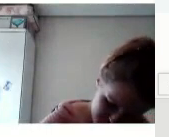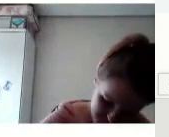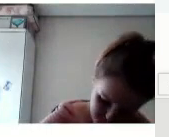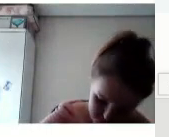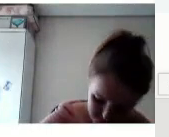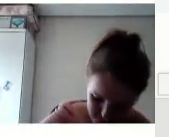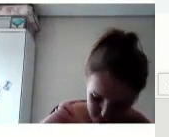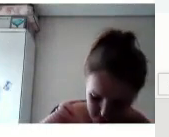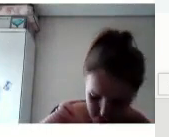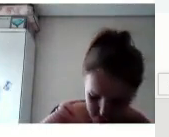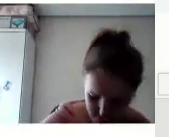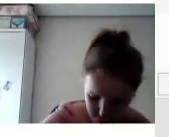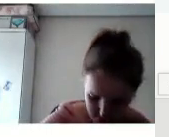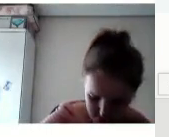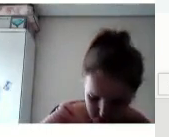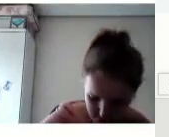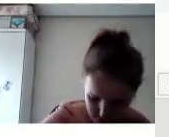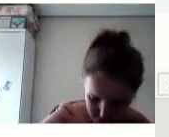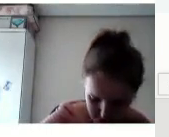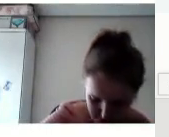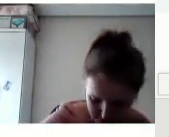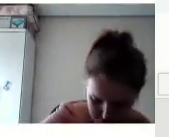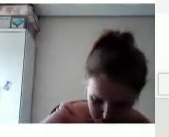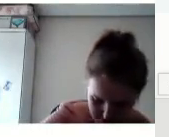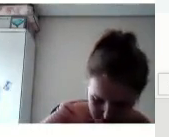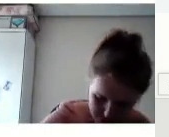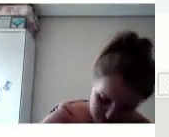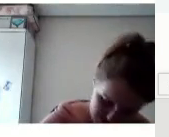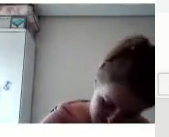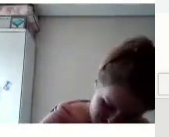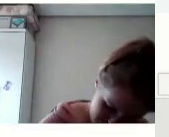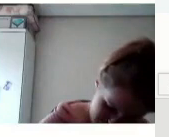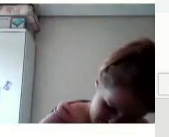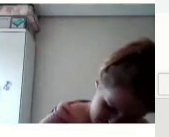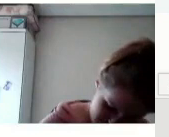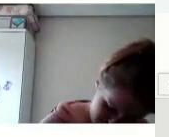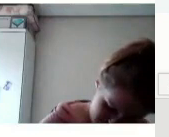ter del del φ, variação do campo, del